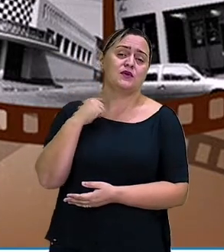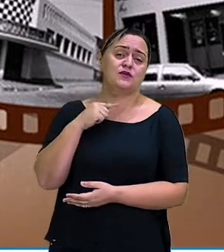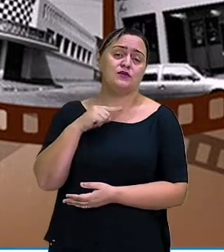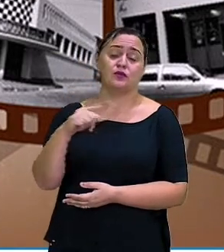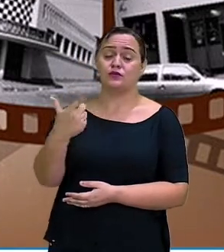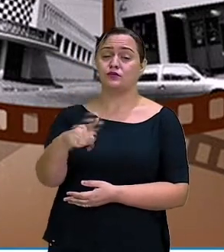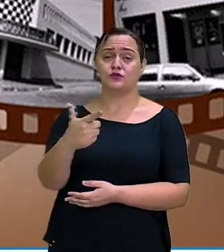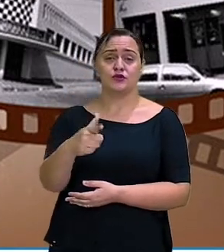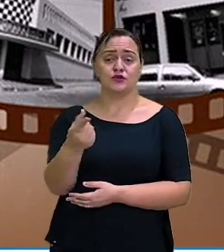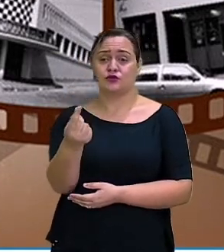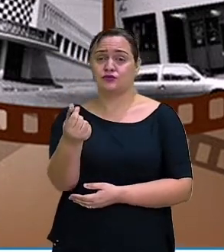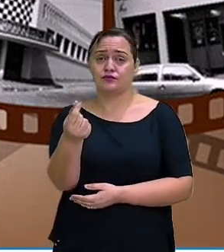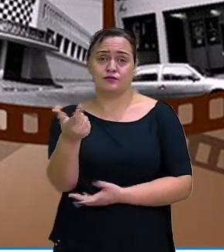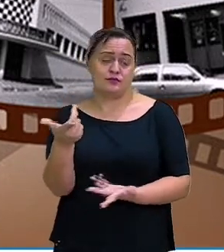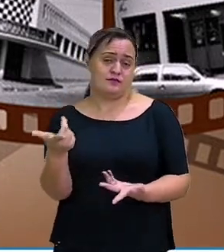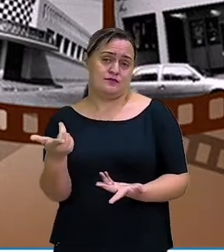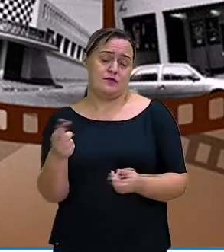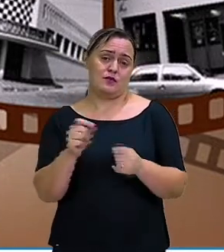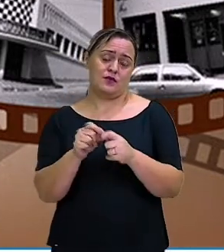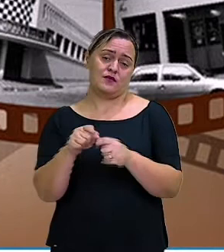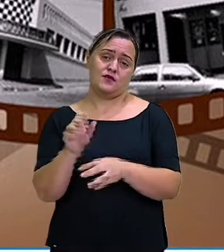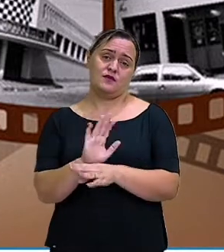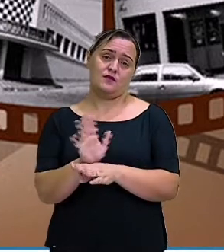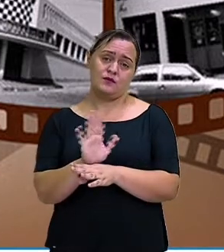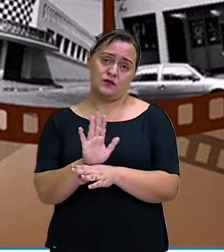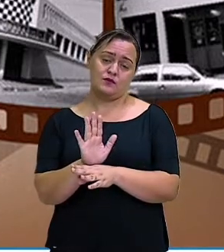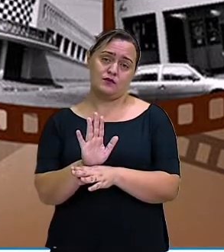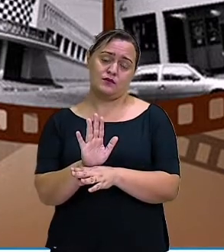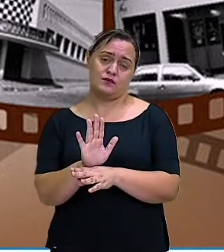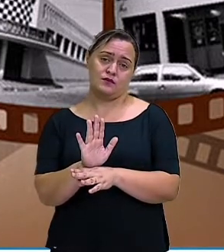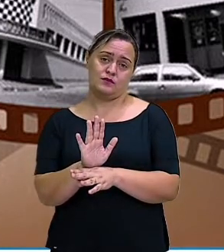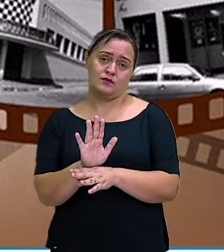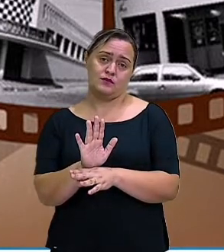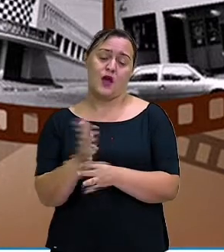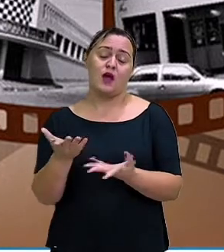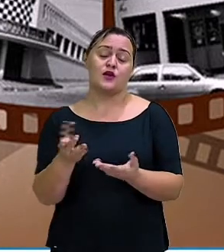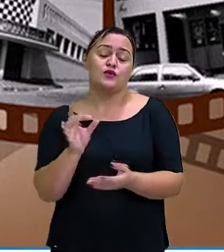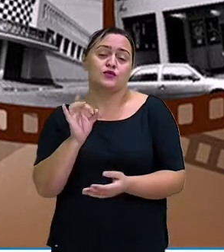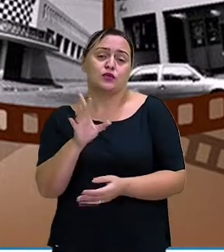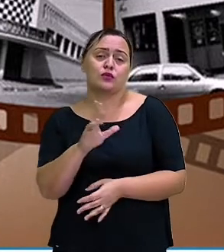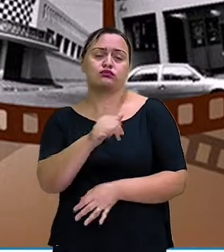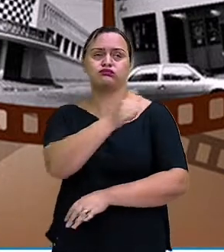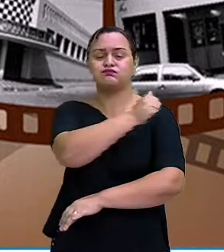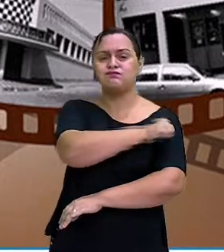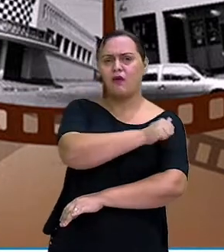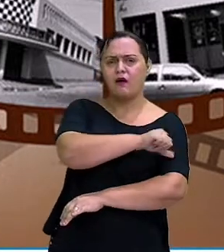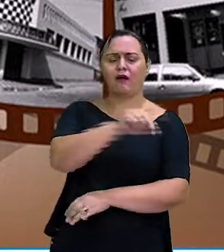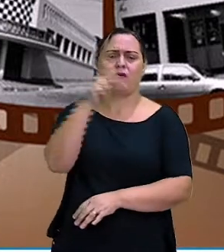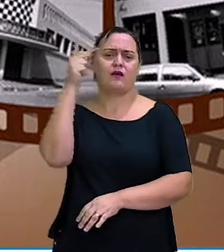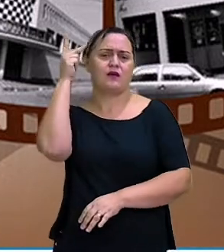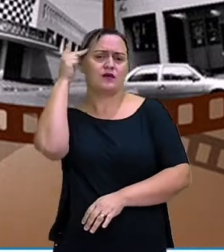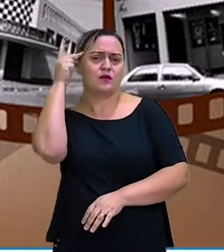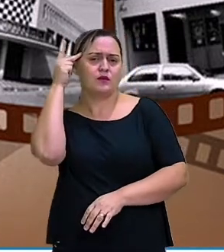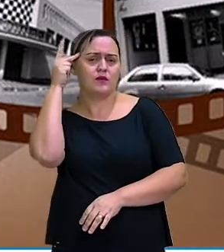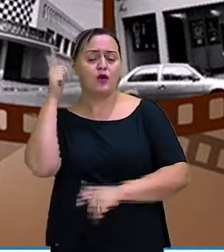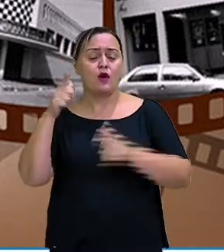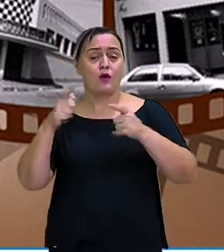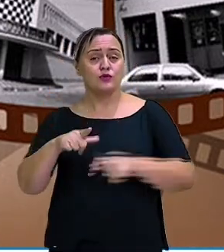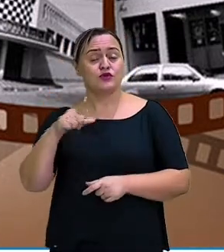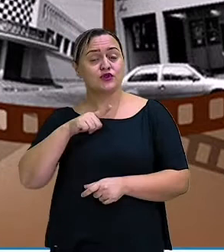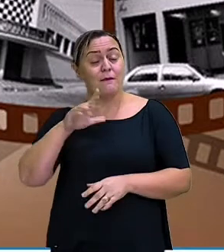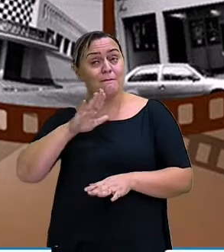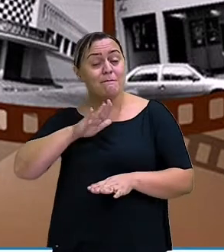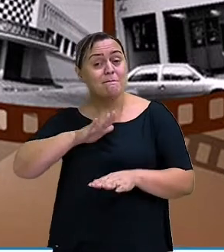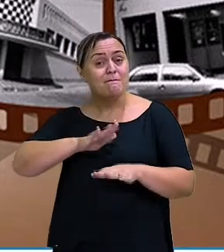condições de produzir os filmes. Apenas Rio e São Paulo, né, onde a produção brasileira se concentrava. Então, ficou ali